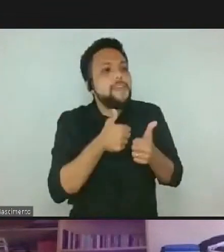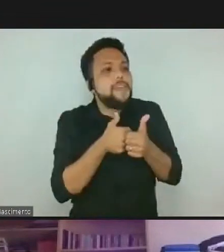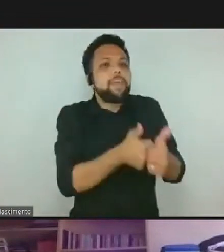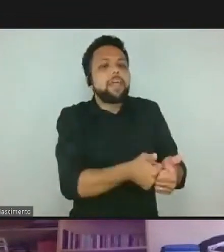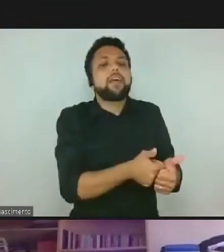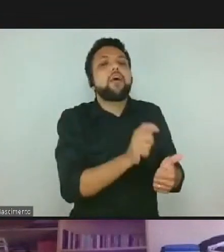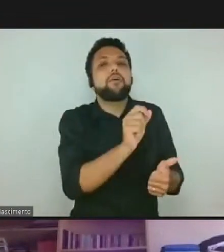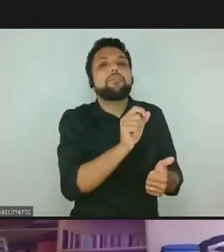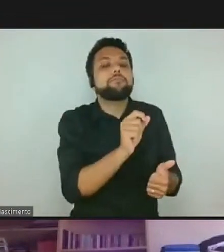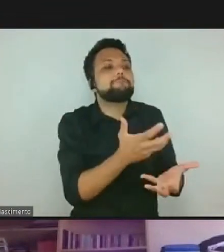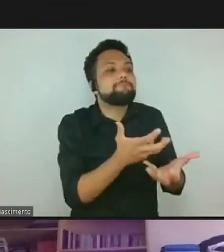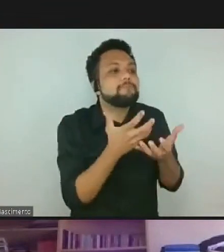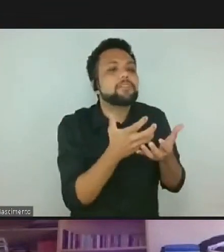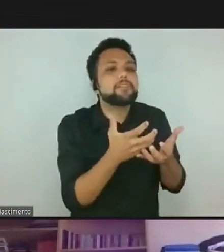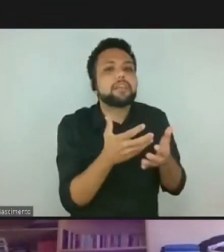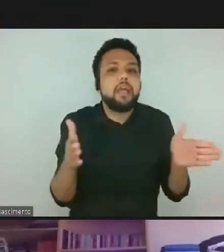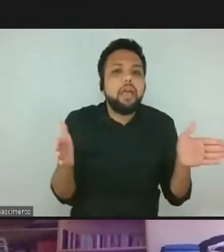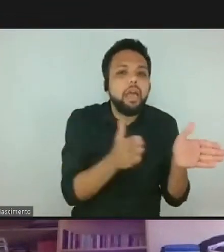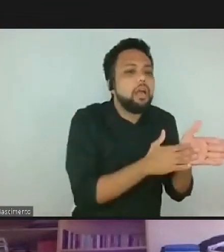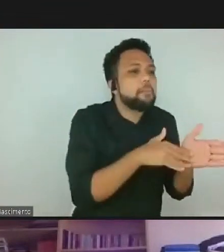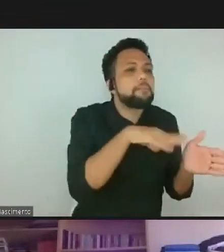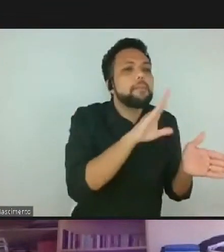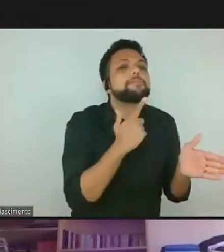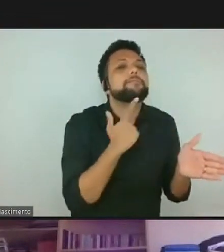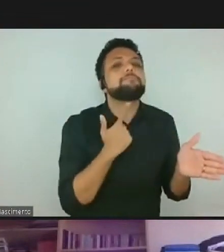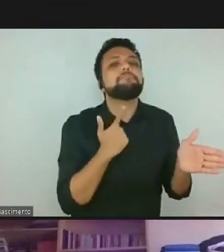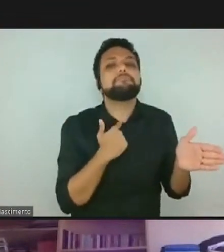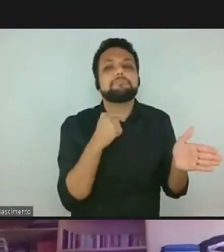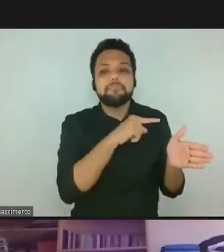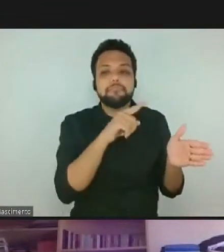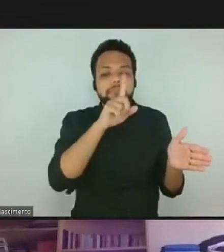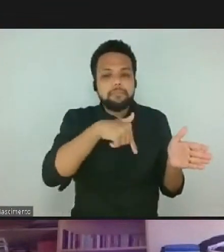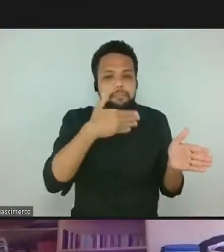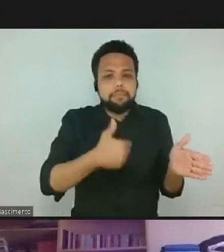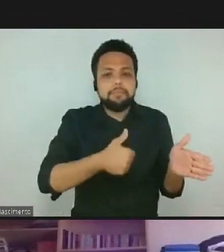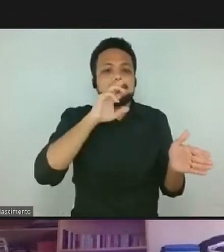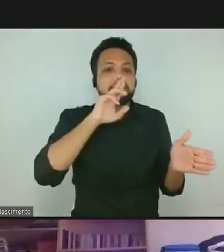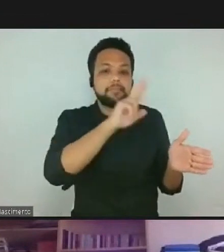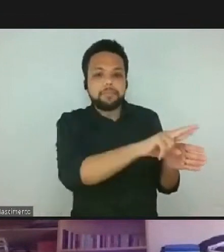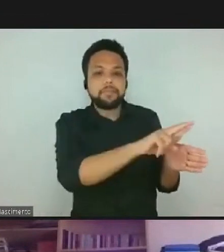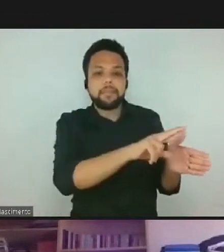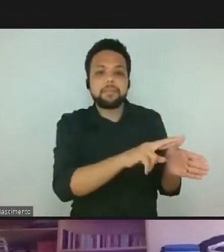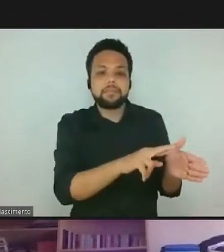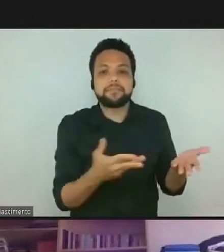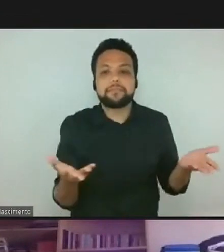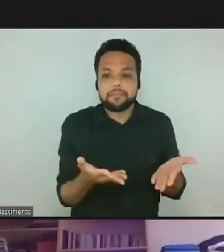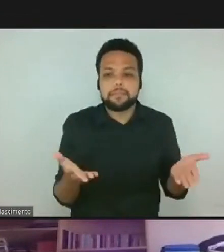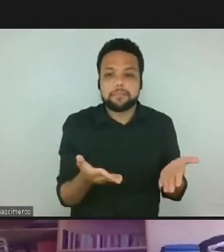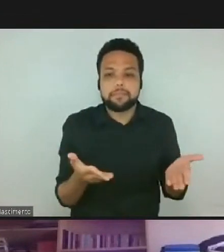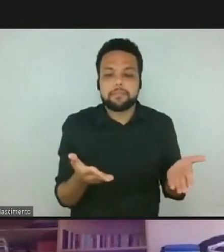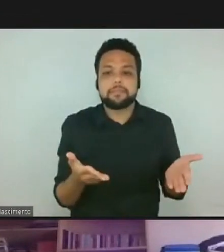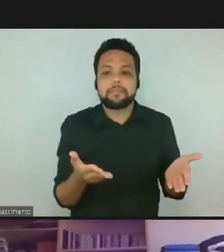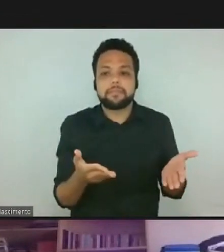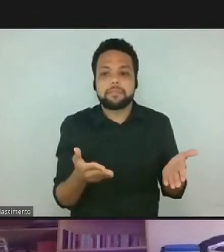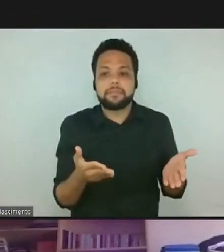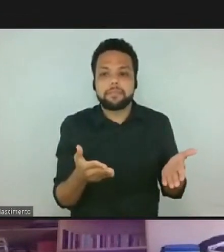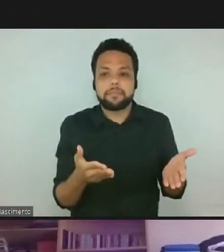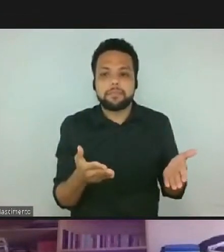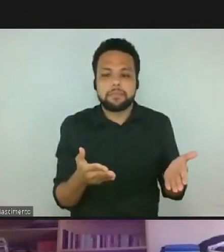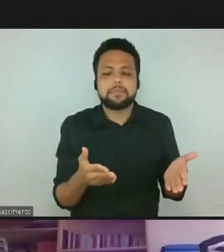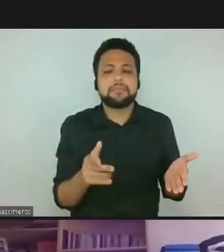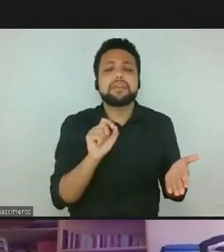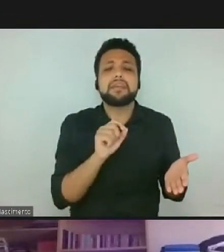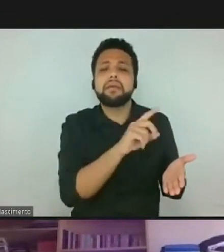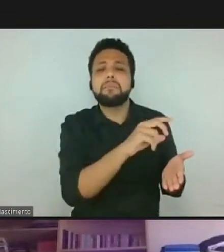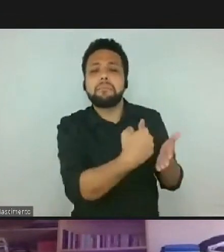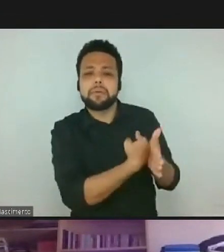as suas inclinações. Talvez seja essa a melhor resposta que eu consiga dar agora para quem mesmo que me perguntou